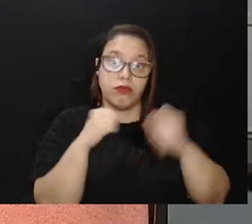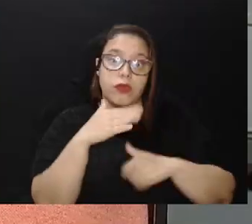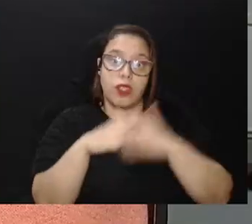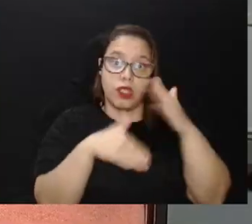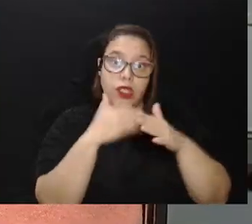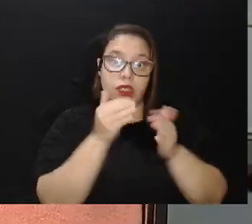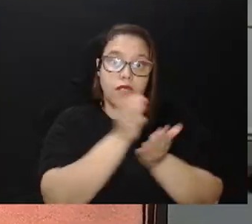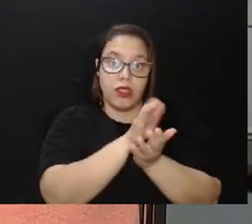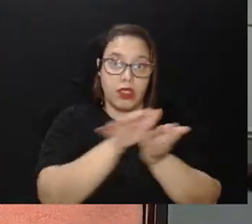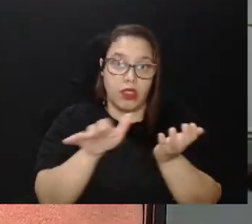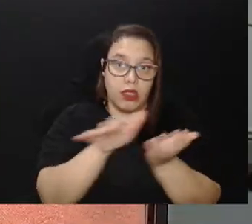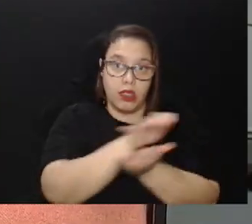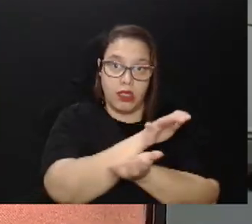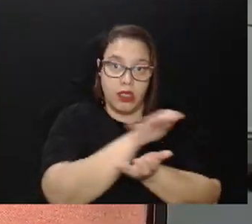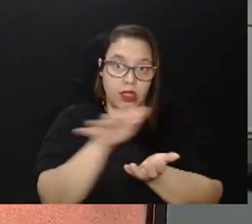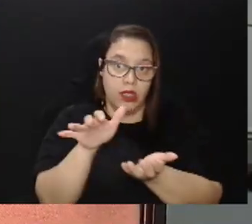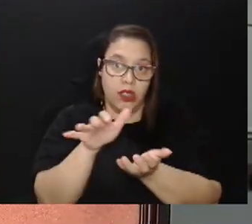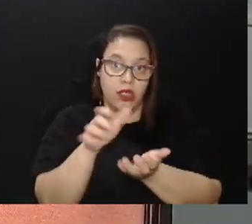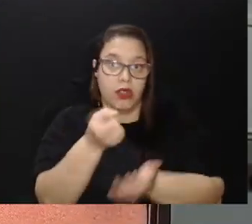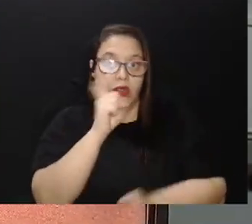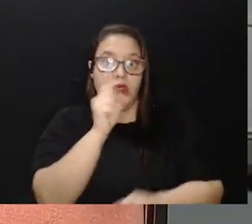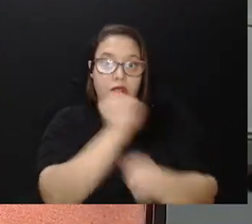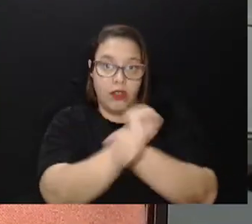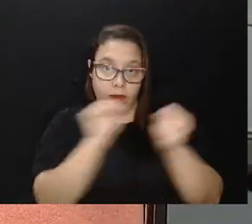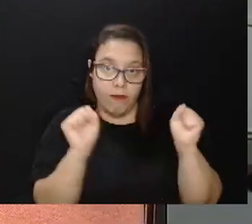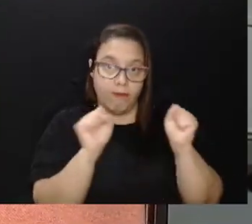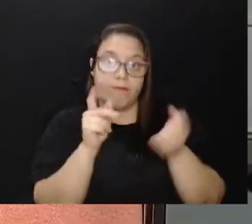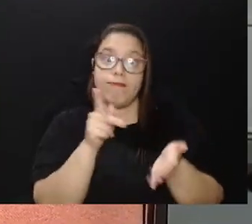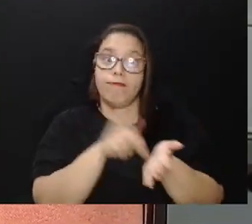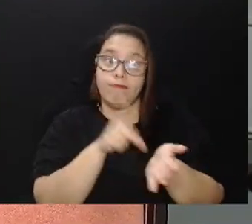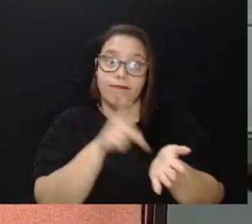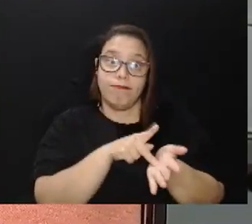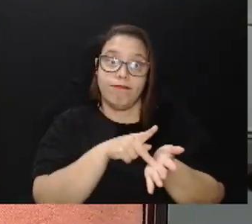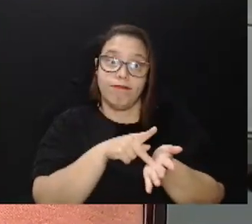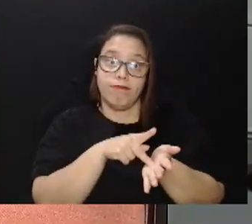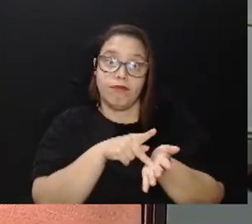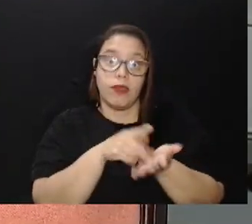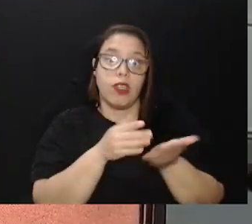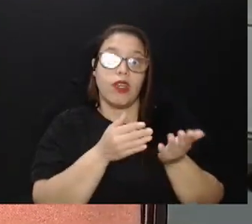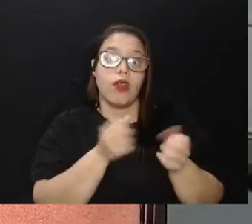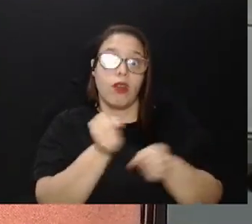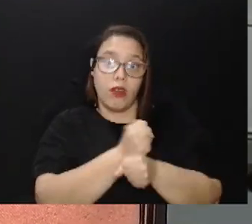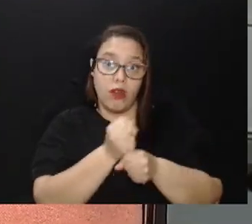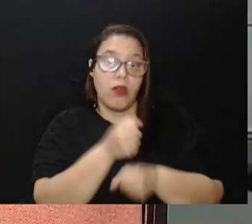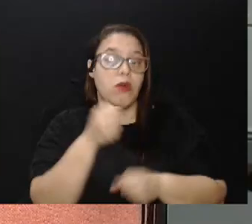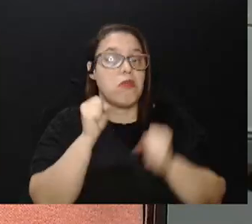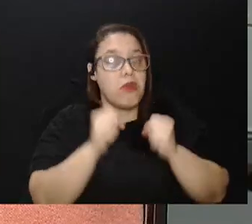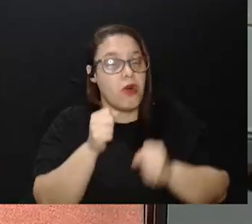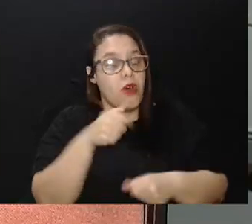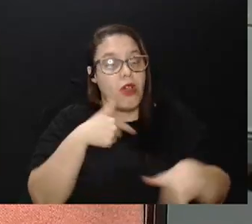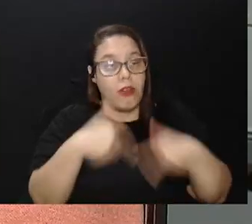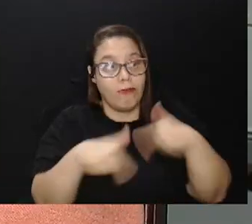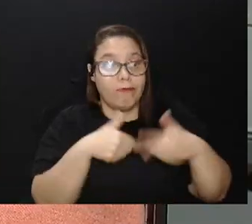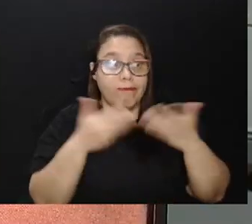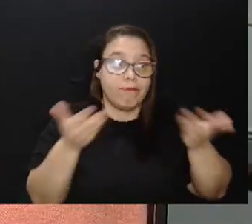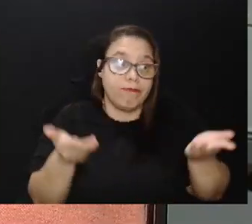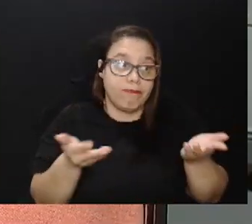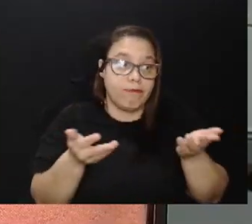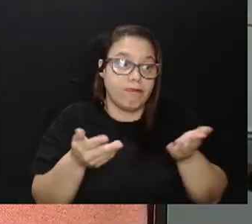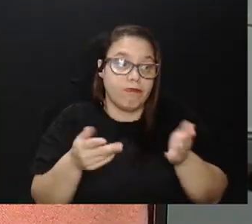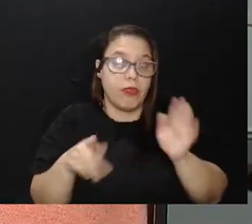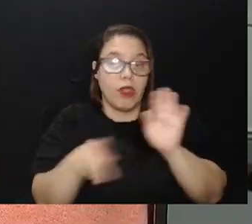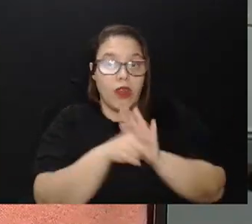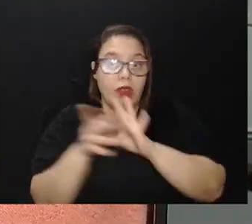dos ex-escravos, né, porque na verdade eles eram mão de obra, poderiam trabalhar, mas enfim, né, em função do próprio contexto da escravidão